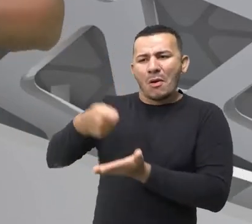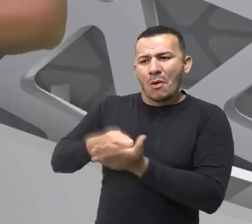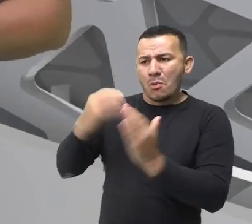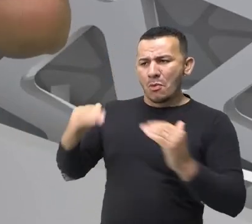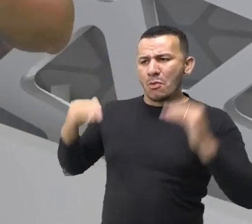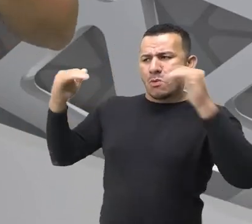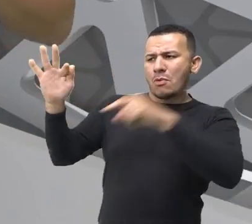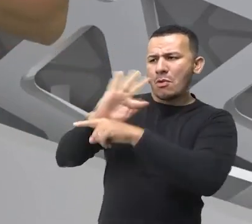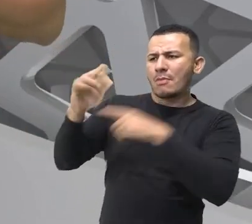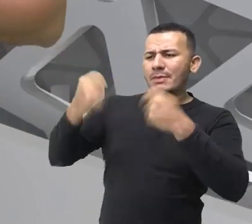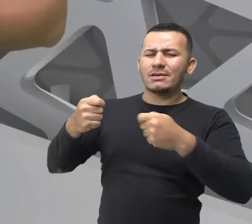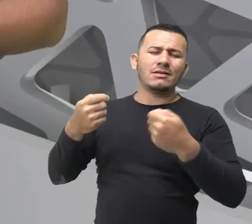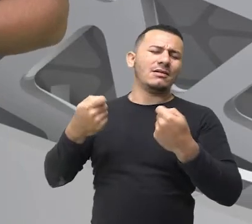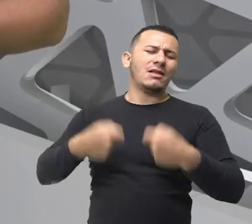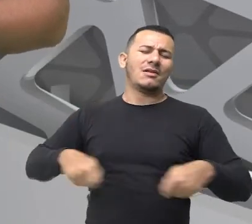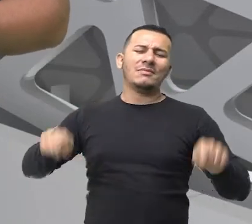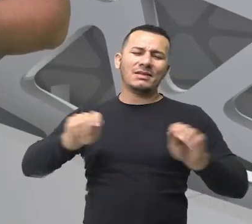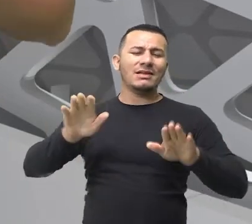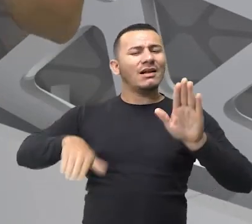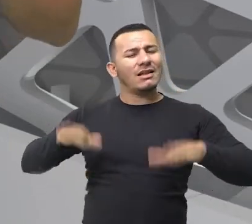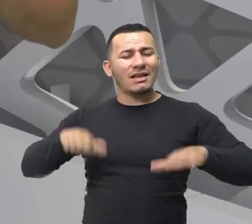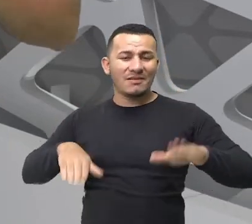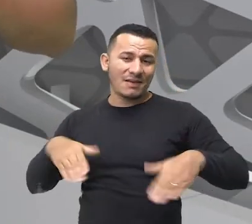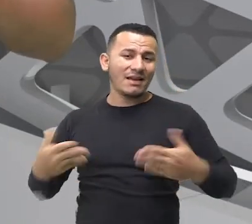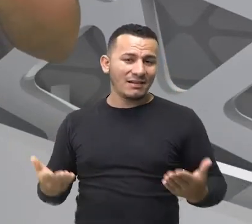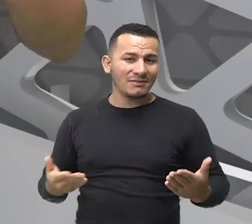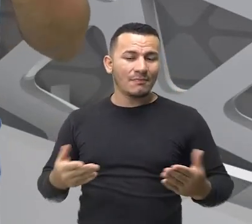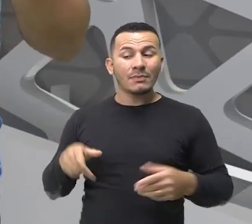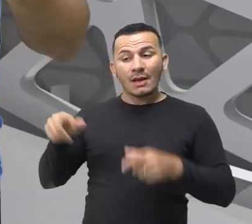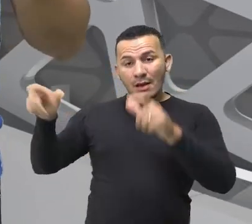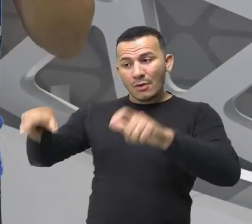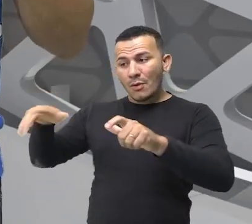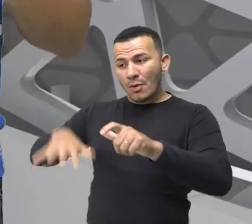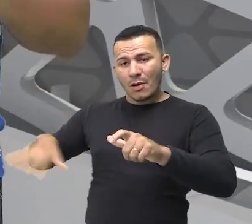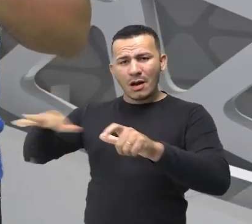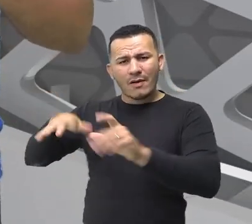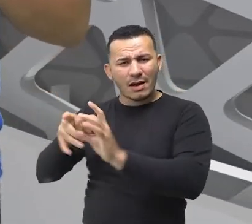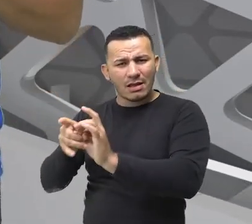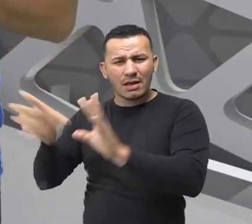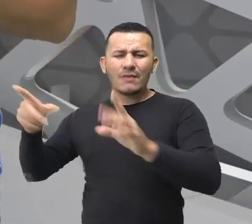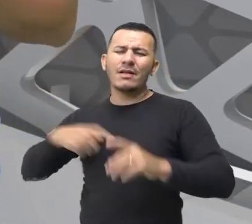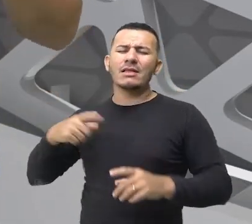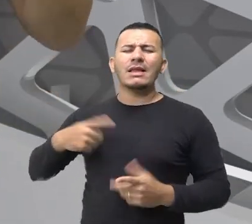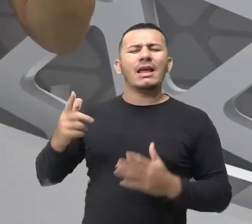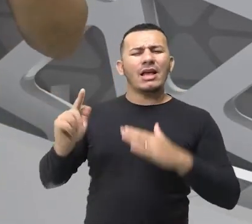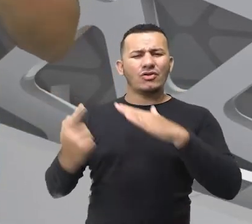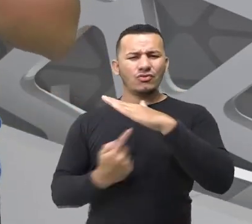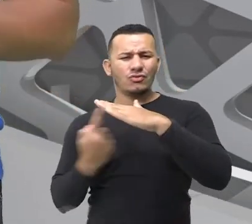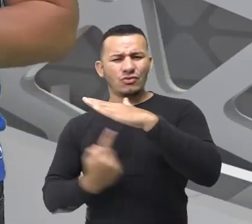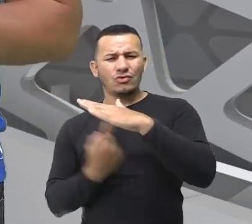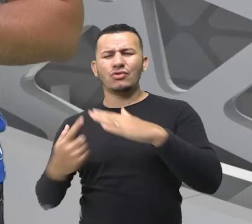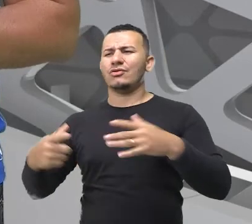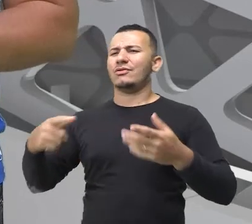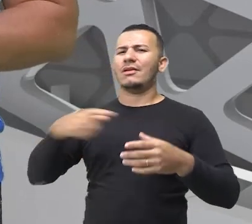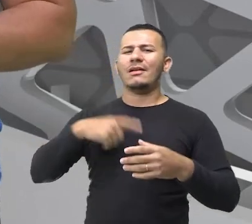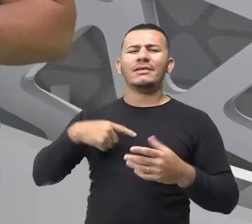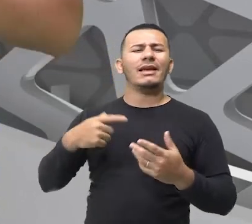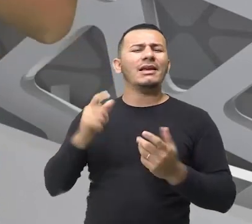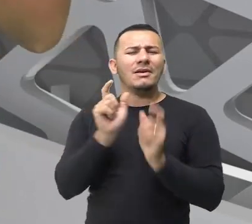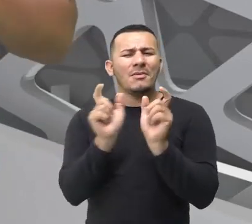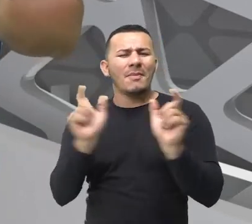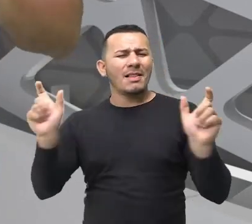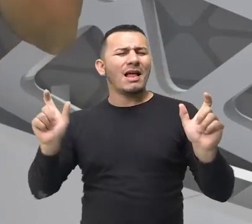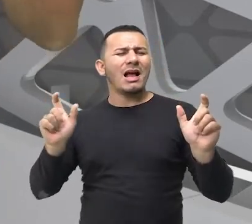às falas em relação à gramática também Então nesse ambiente Pode surgir gírias e expressões populares